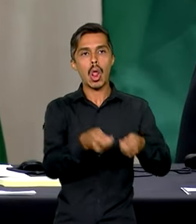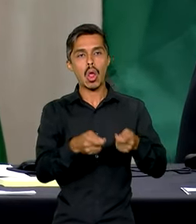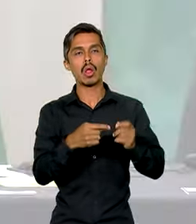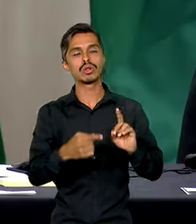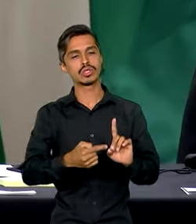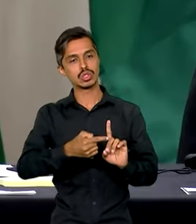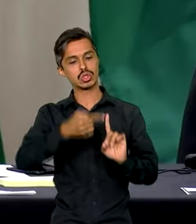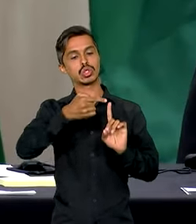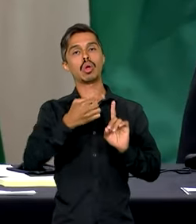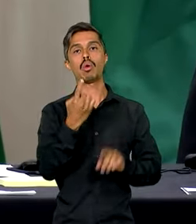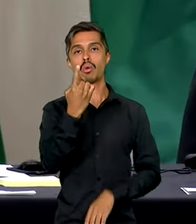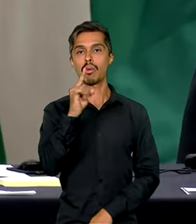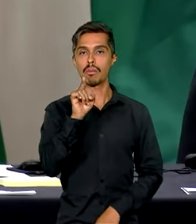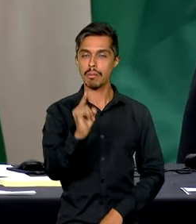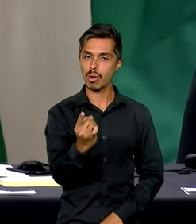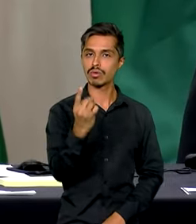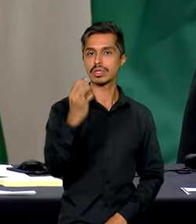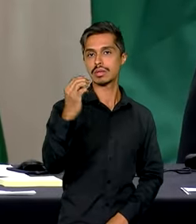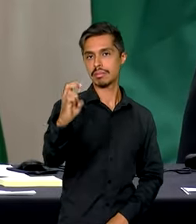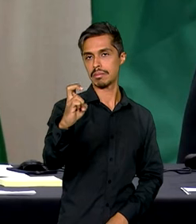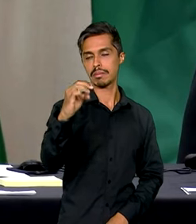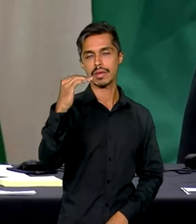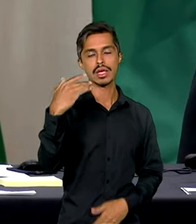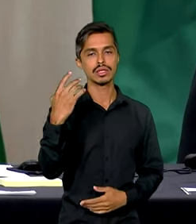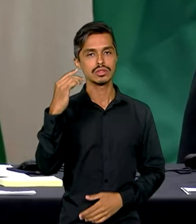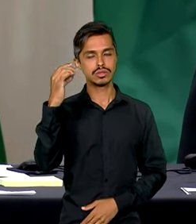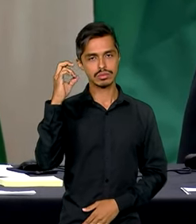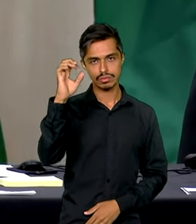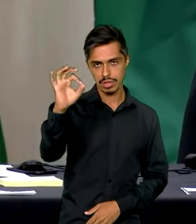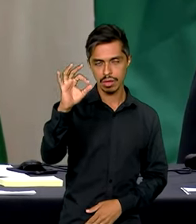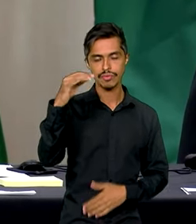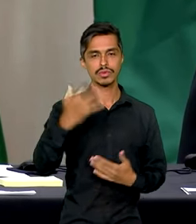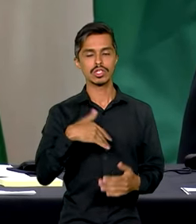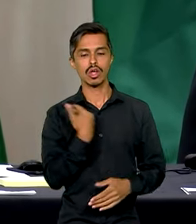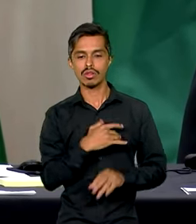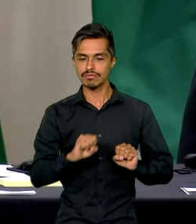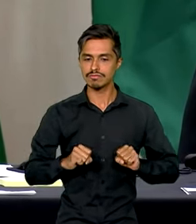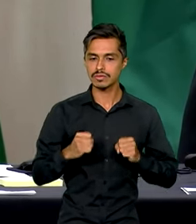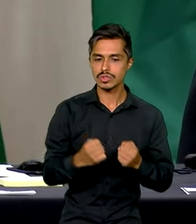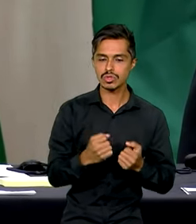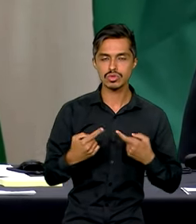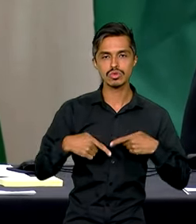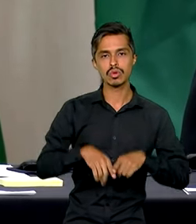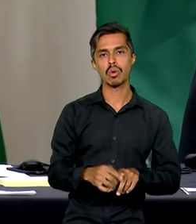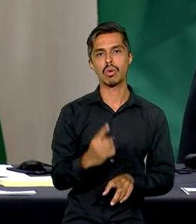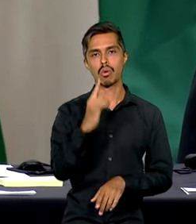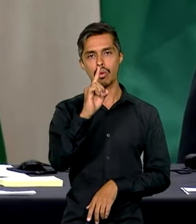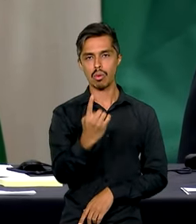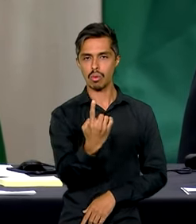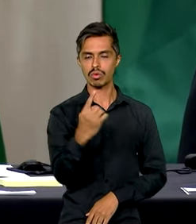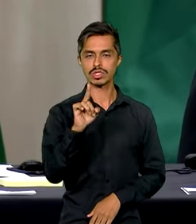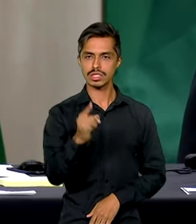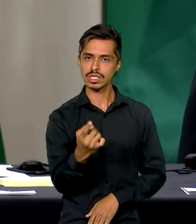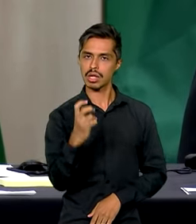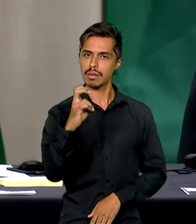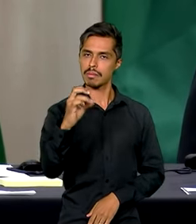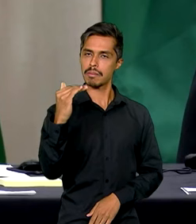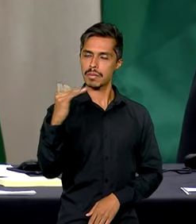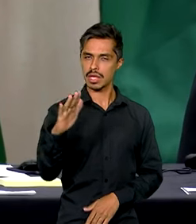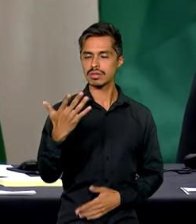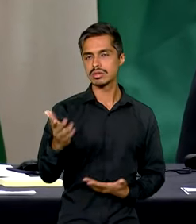gra precisamos unir forças para avançar em nossa missão 1 gra acelerando a